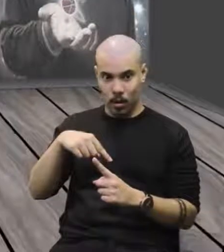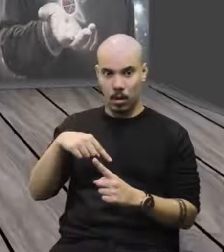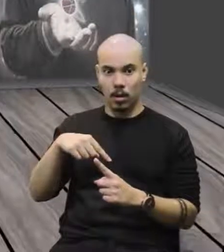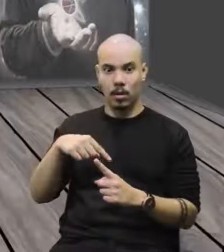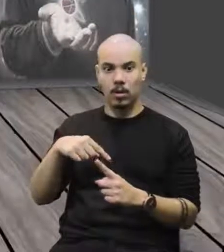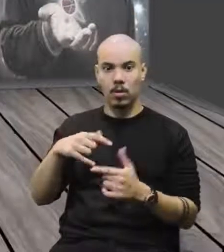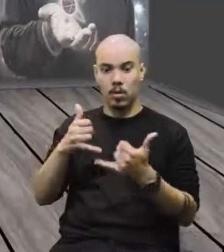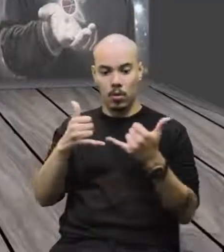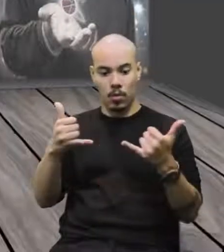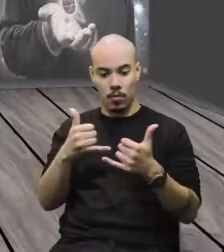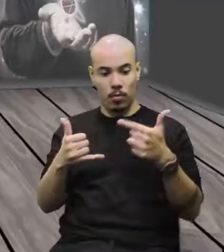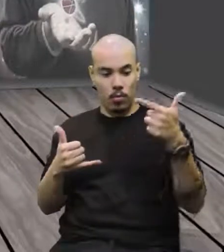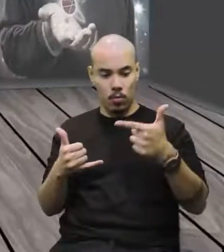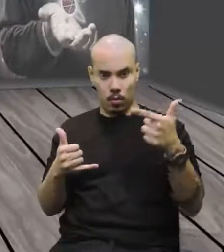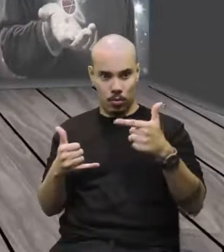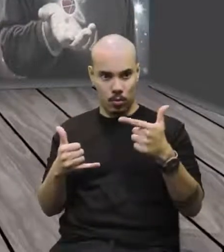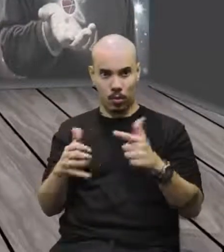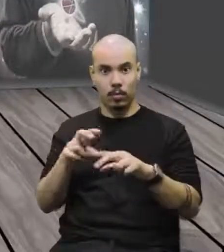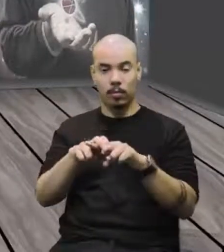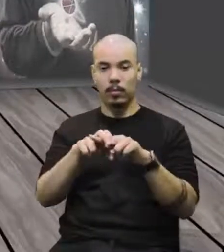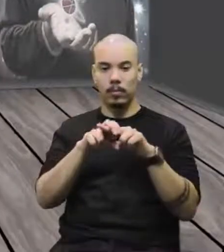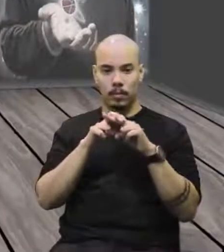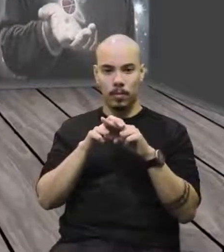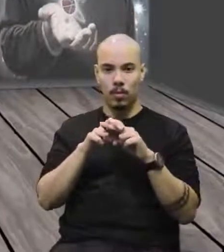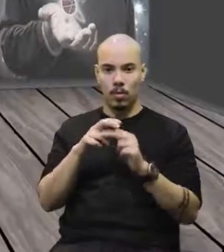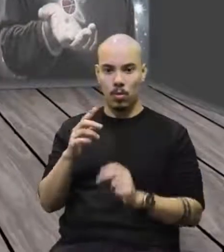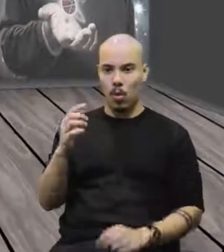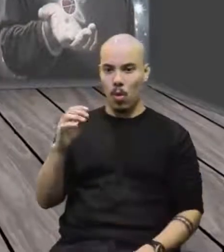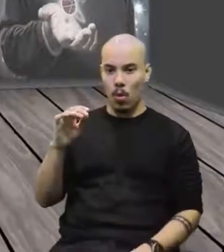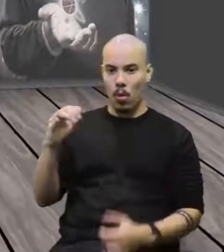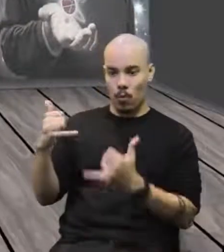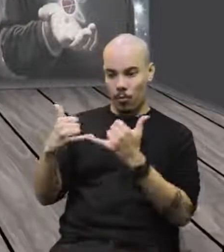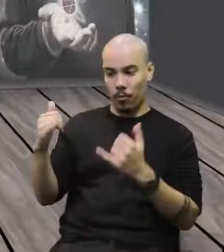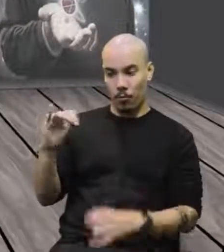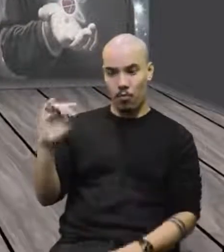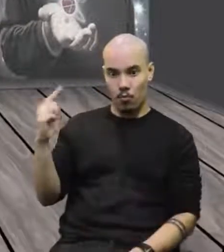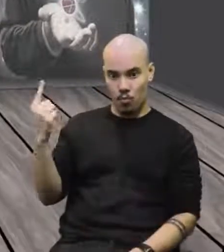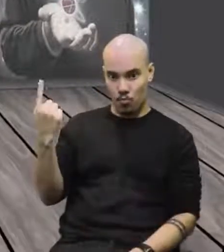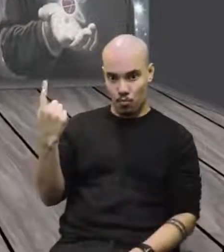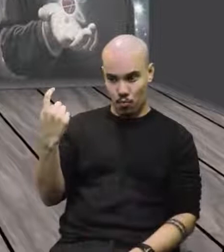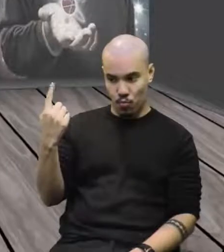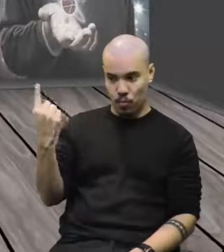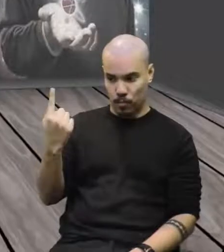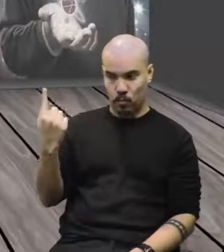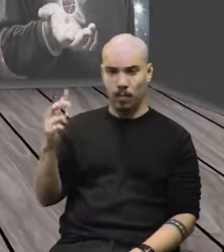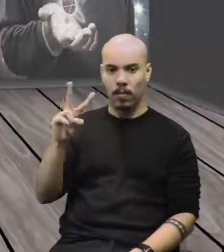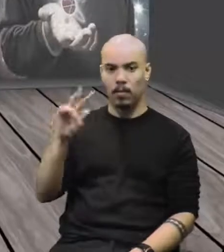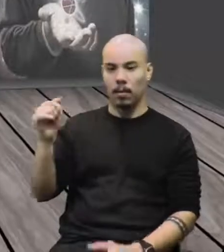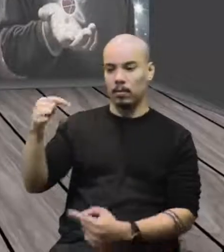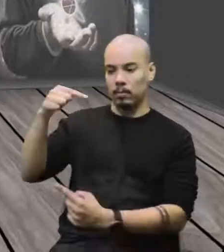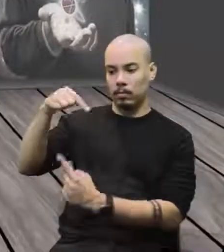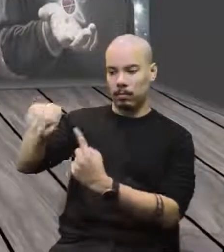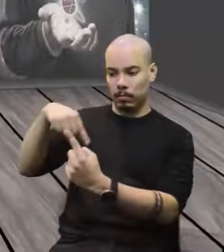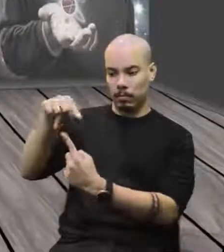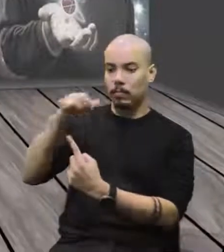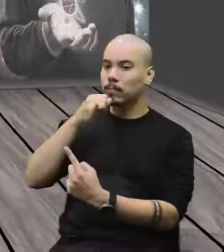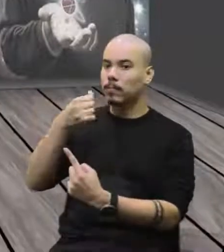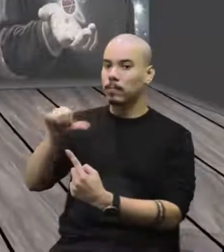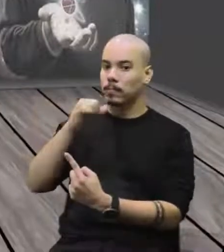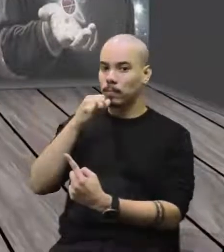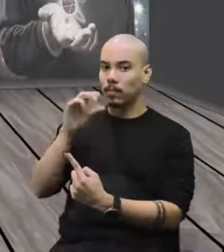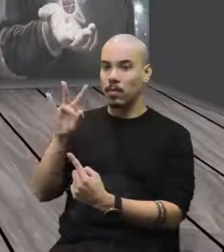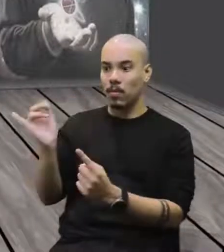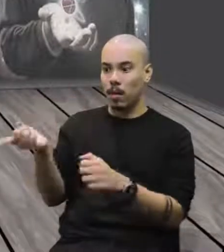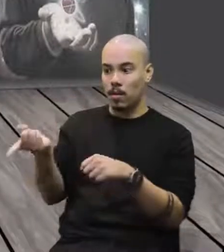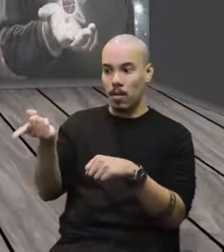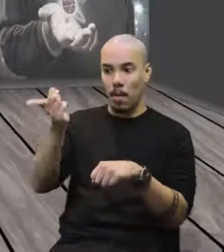corrente elétrica. Então, o campo magnético do fio 1, devido à corrente elétrica 1, né? Vai gerar o campo magnético e vai